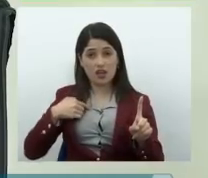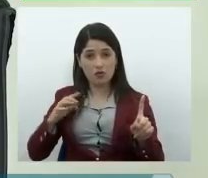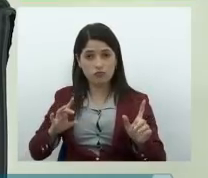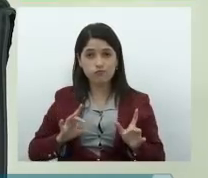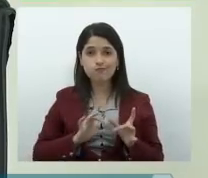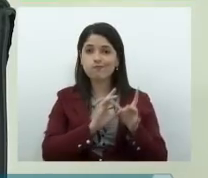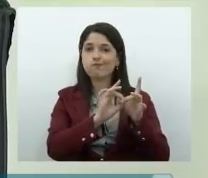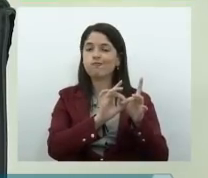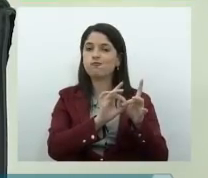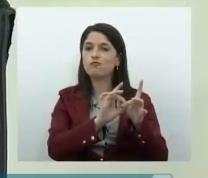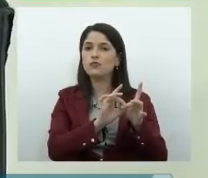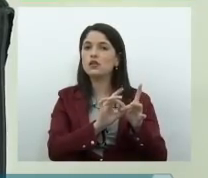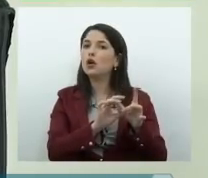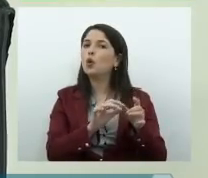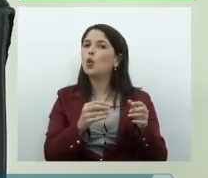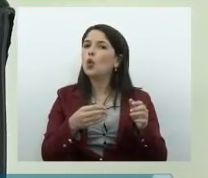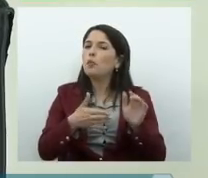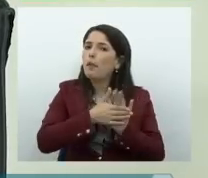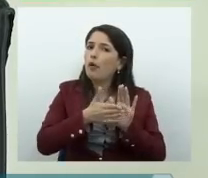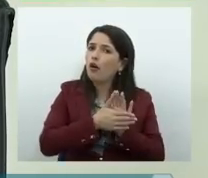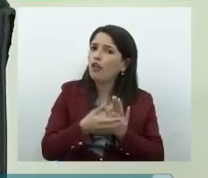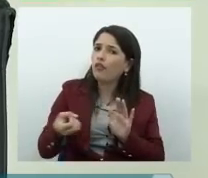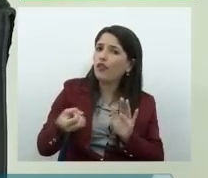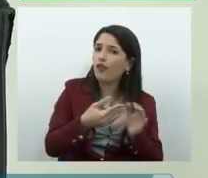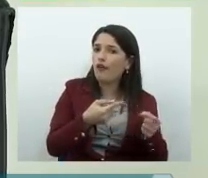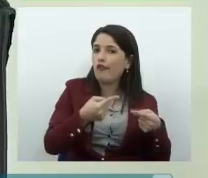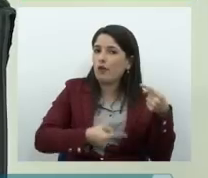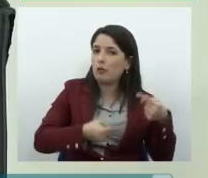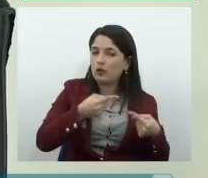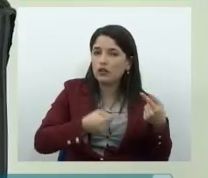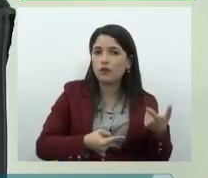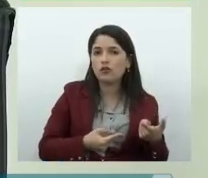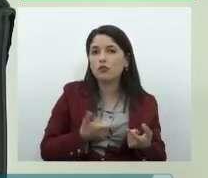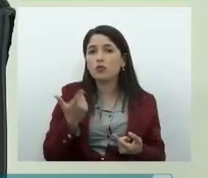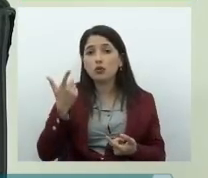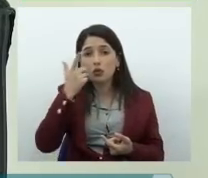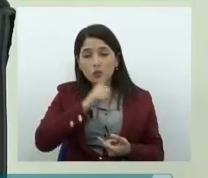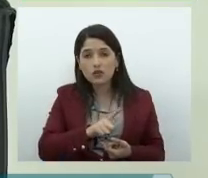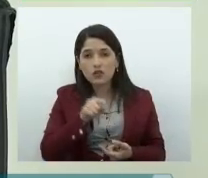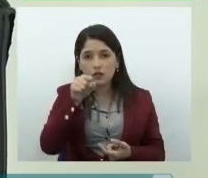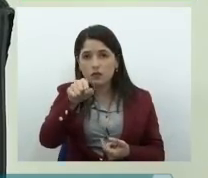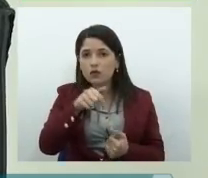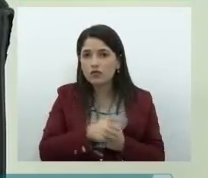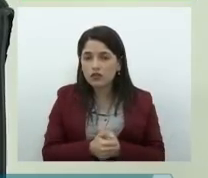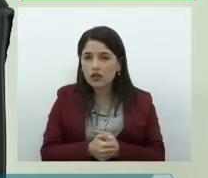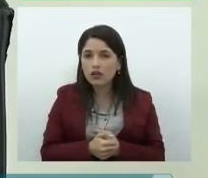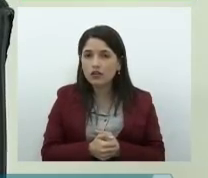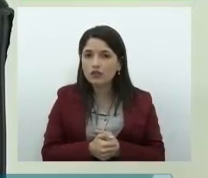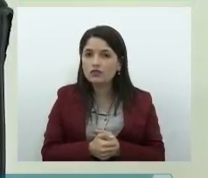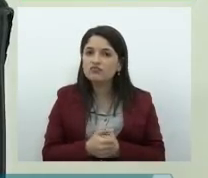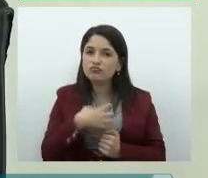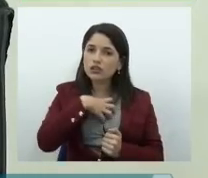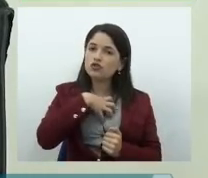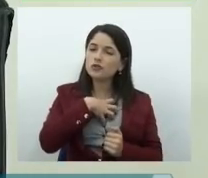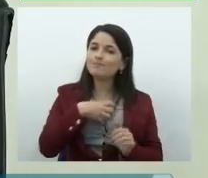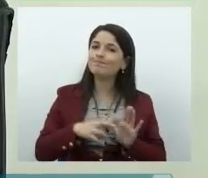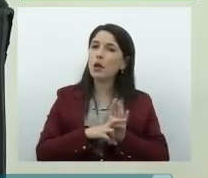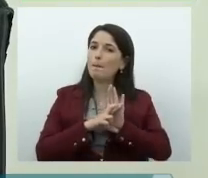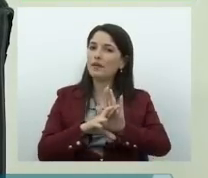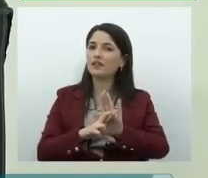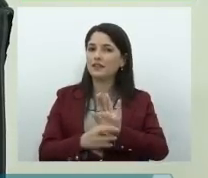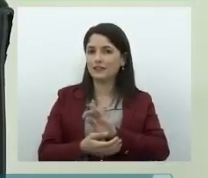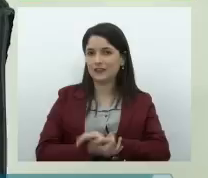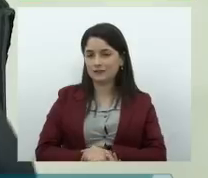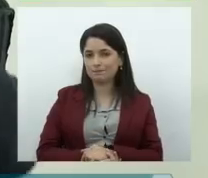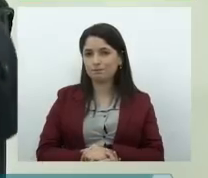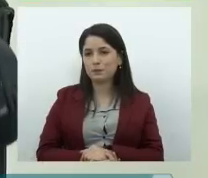uma política onde você consiga ser representado. Portanto, muitas vezes, as pessoas